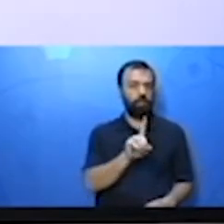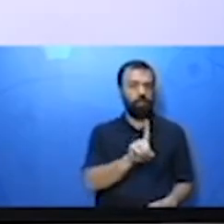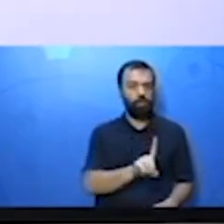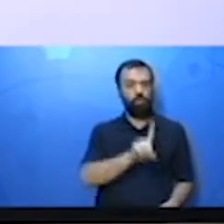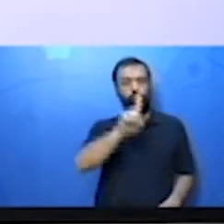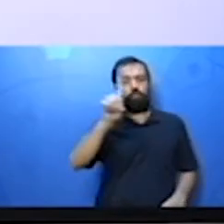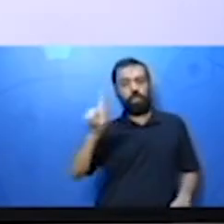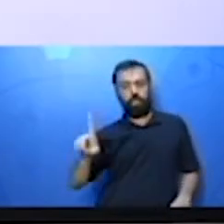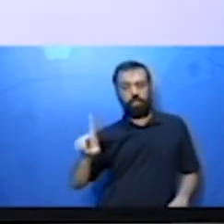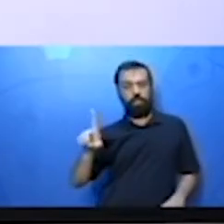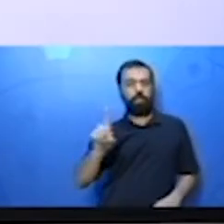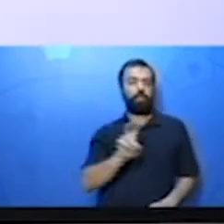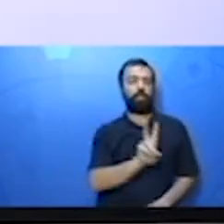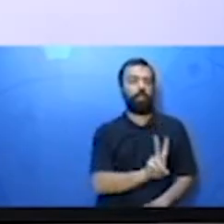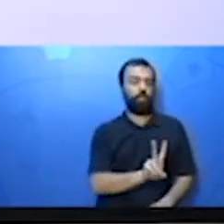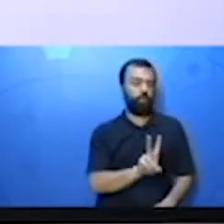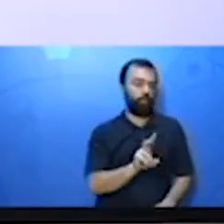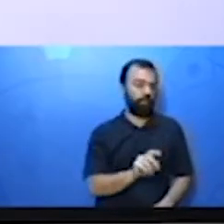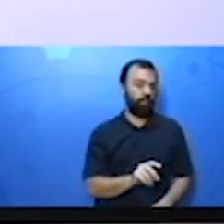sendo 2.